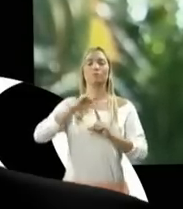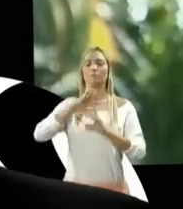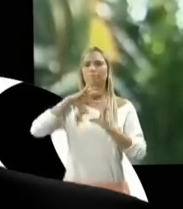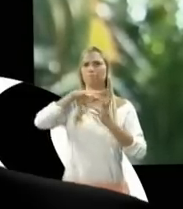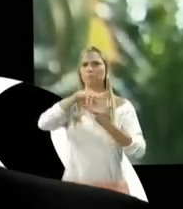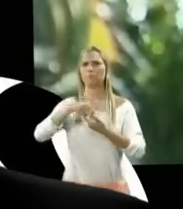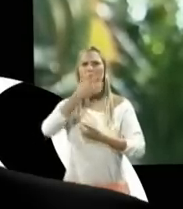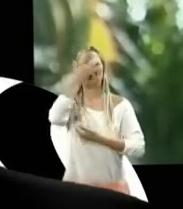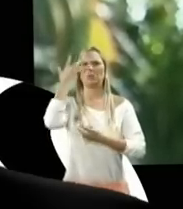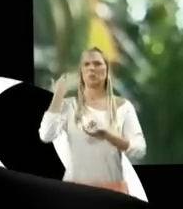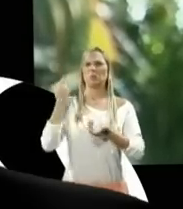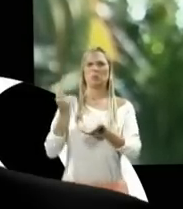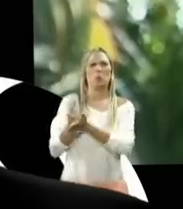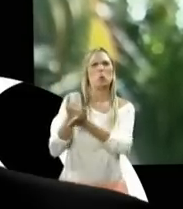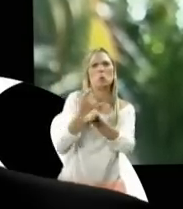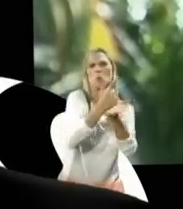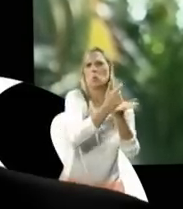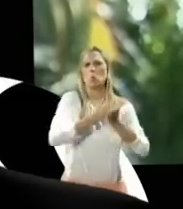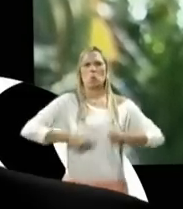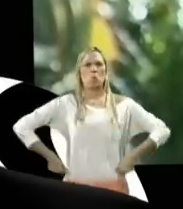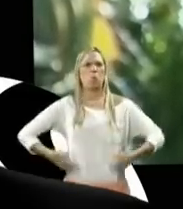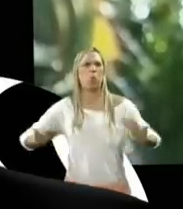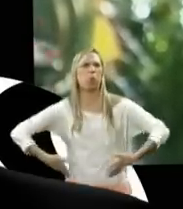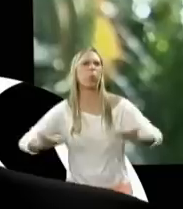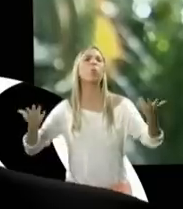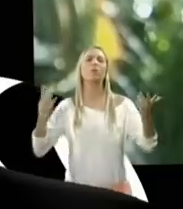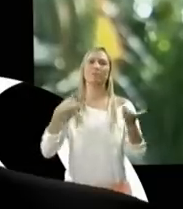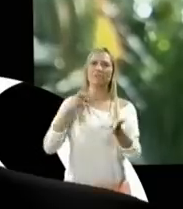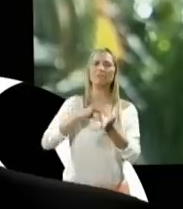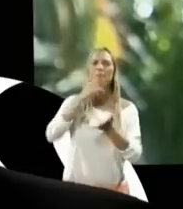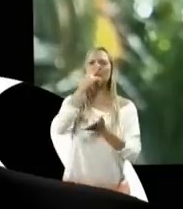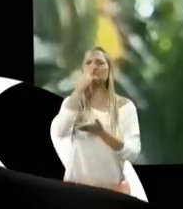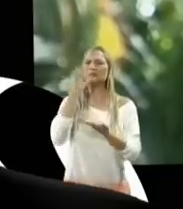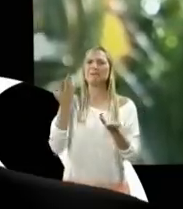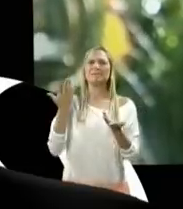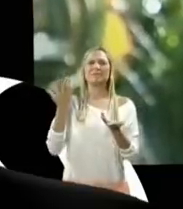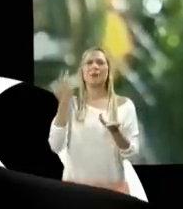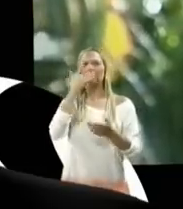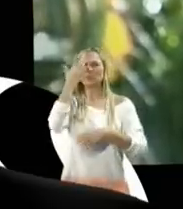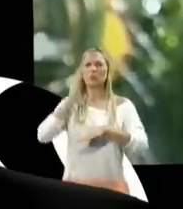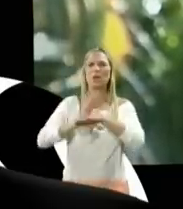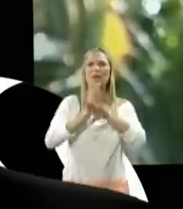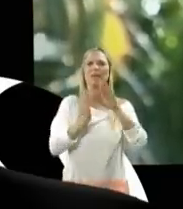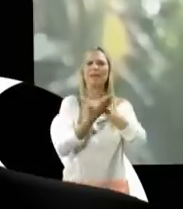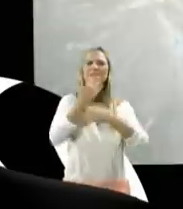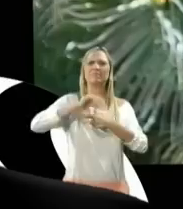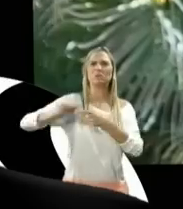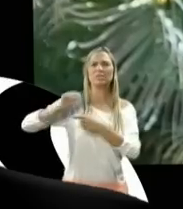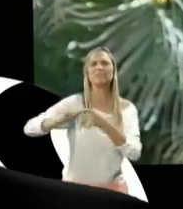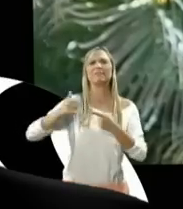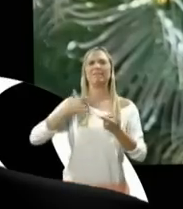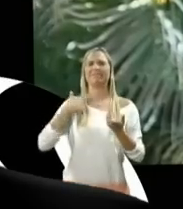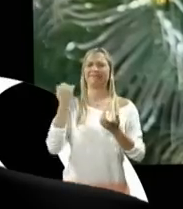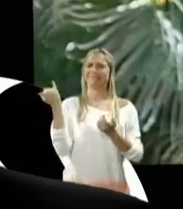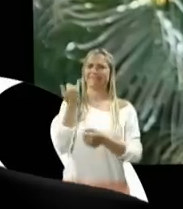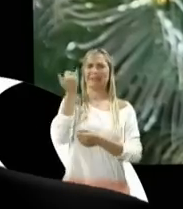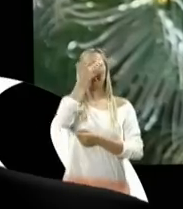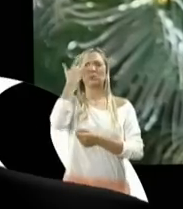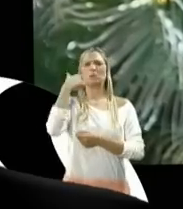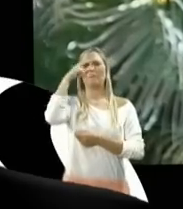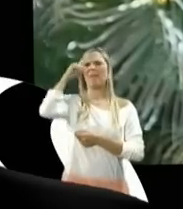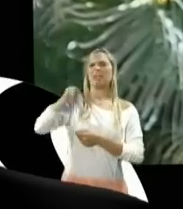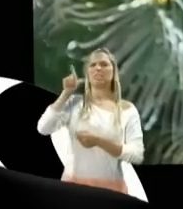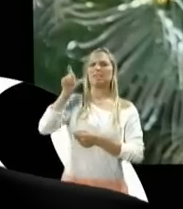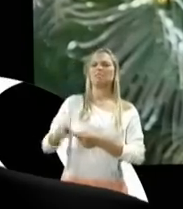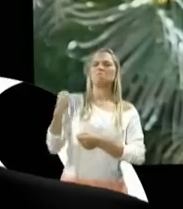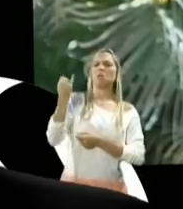muito exacerbado, a gente vê, né, uma troca muito grande de valores entre o ser e o ter. E existe um estímulo muito